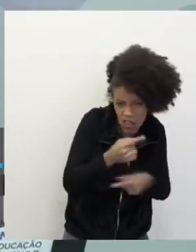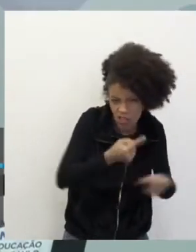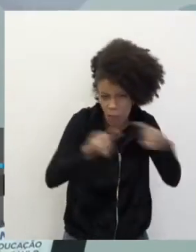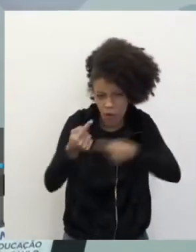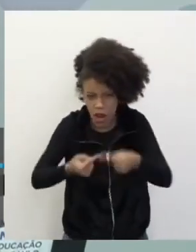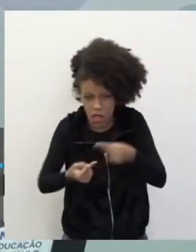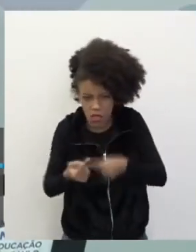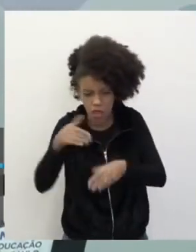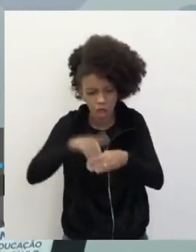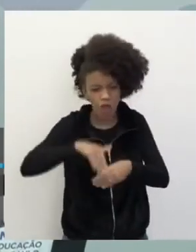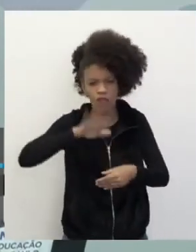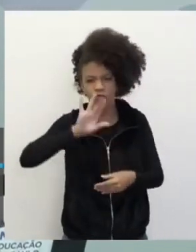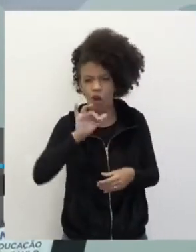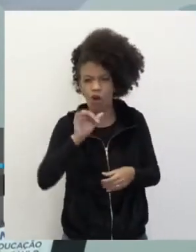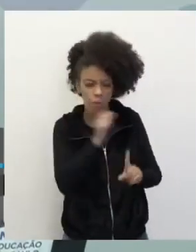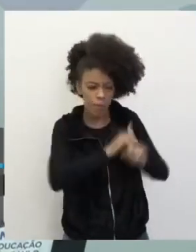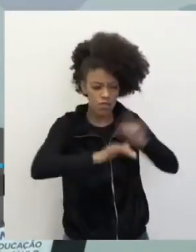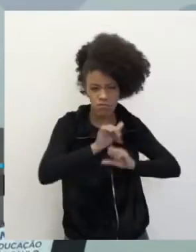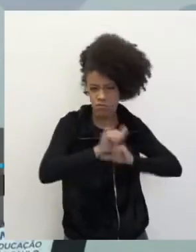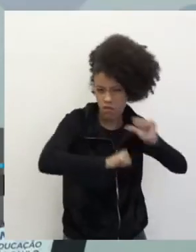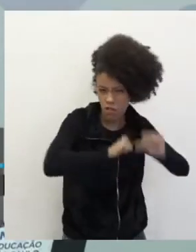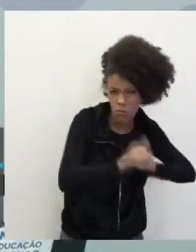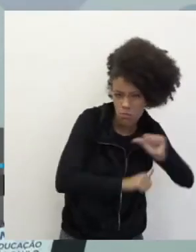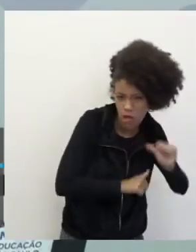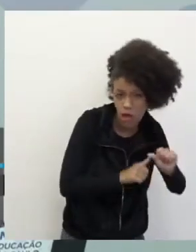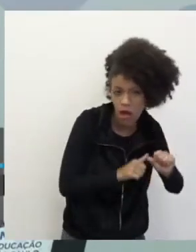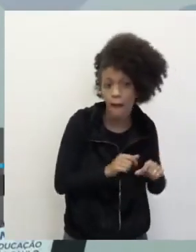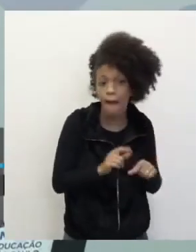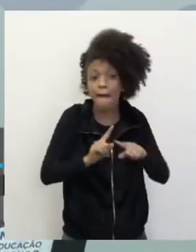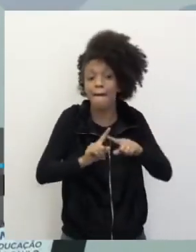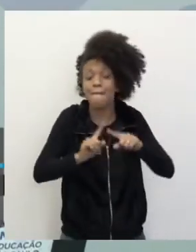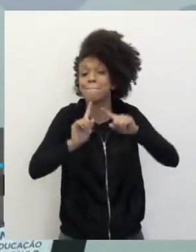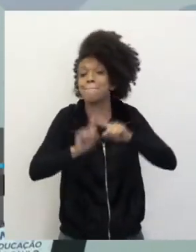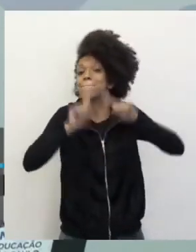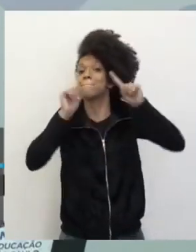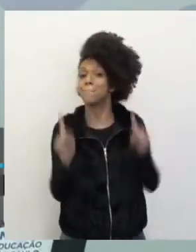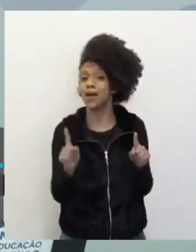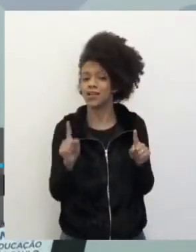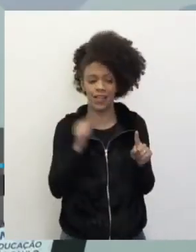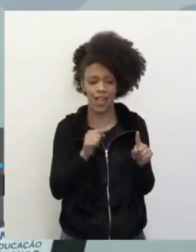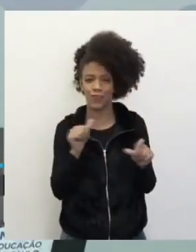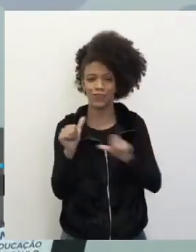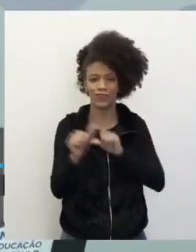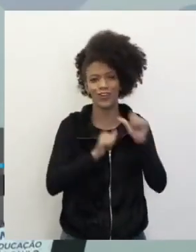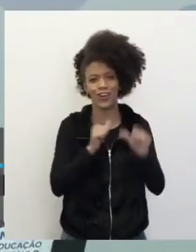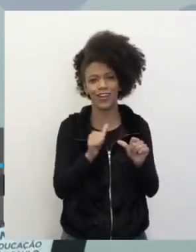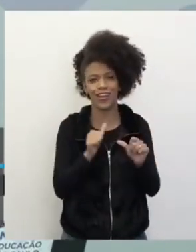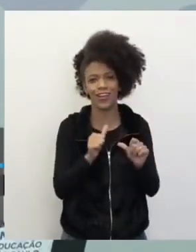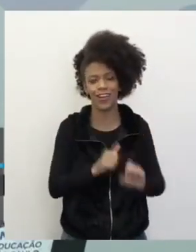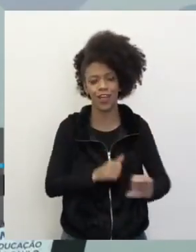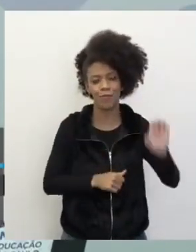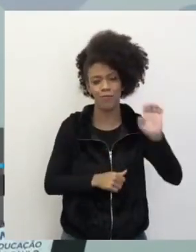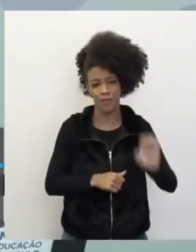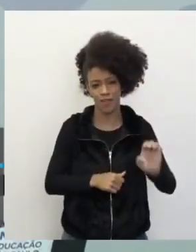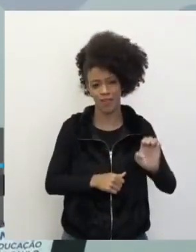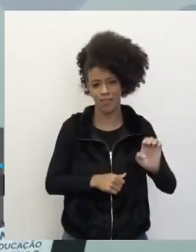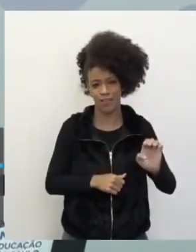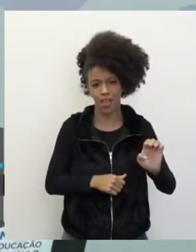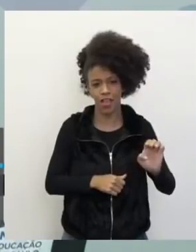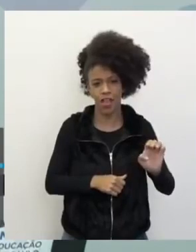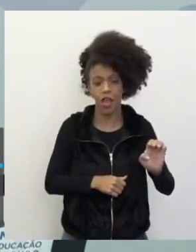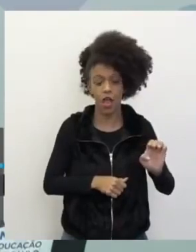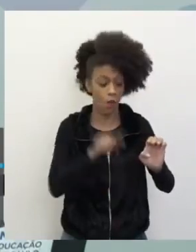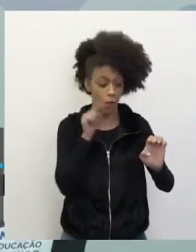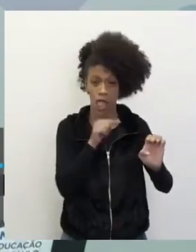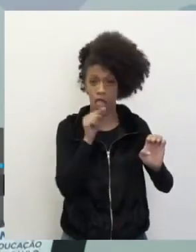que é interessante, vírgula, e na verdade não é. Eu tenho aqui, gente, um clássico uso do